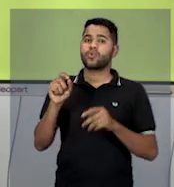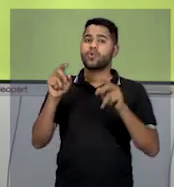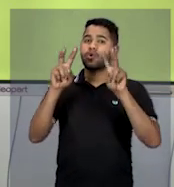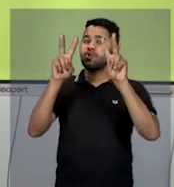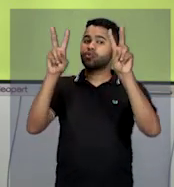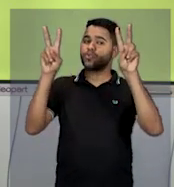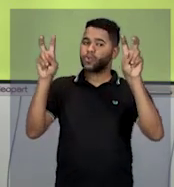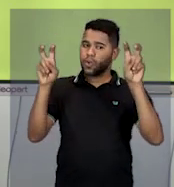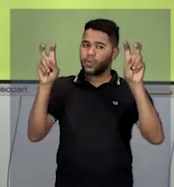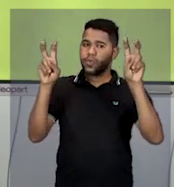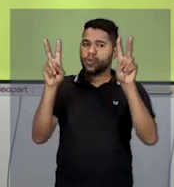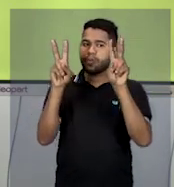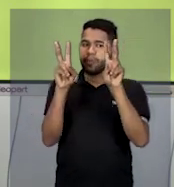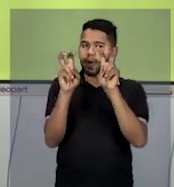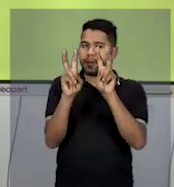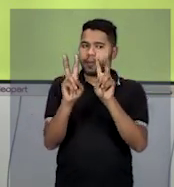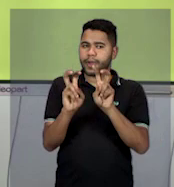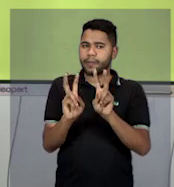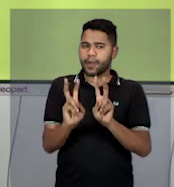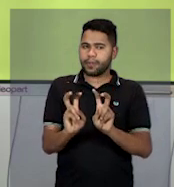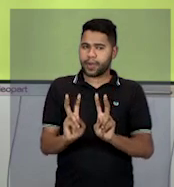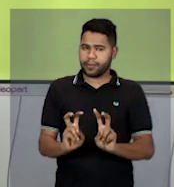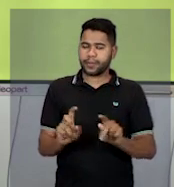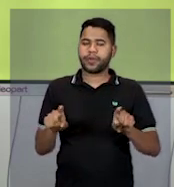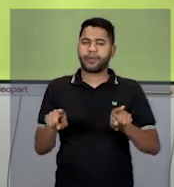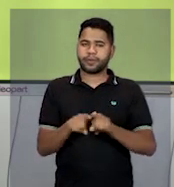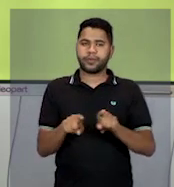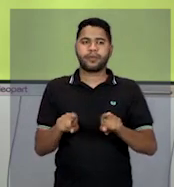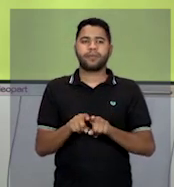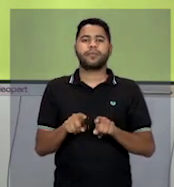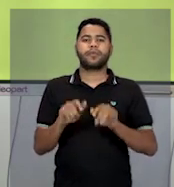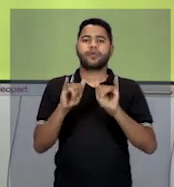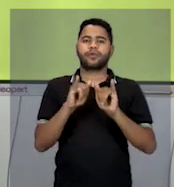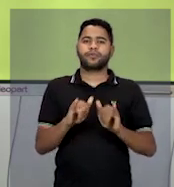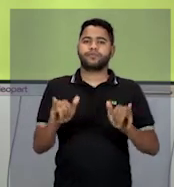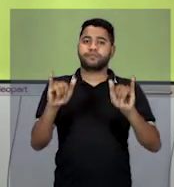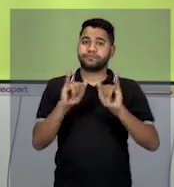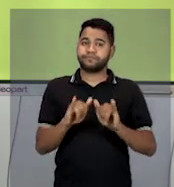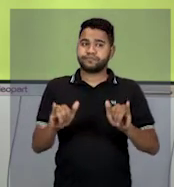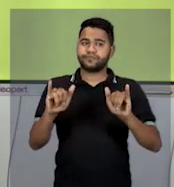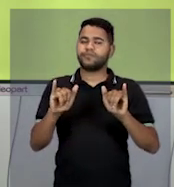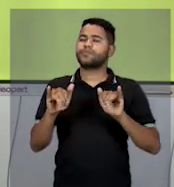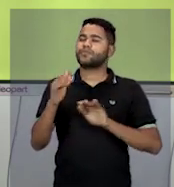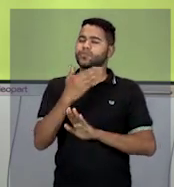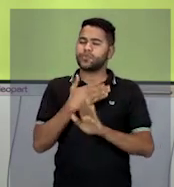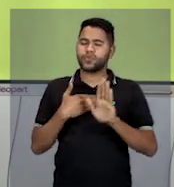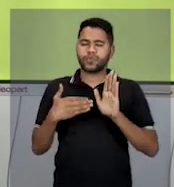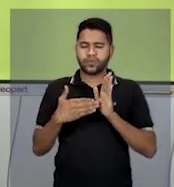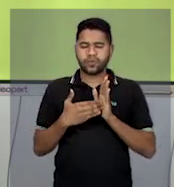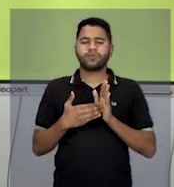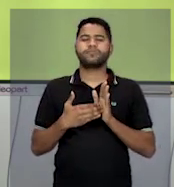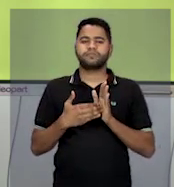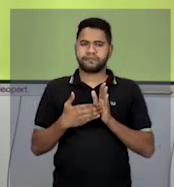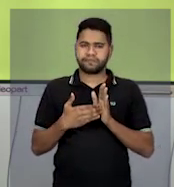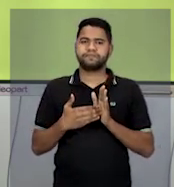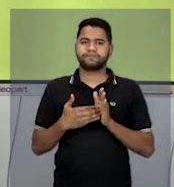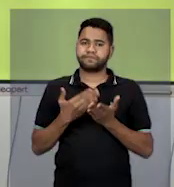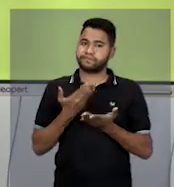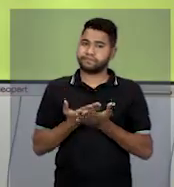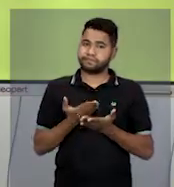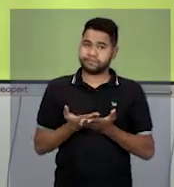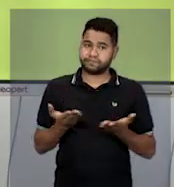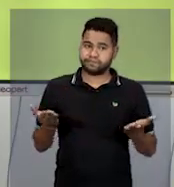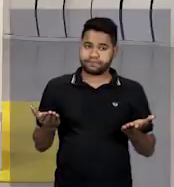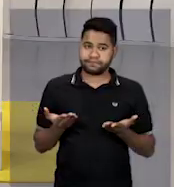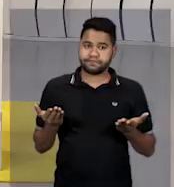tópico, né, e os subtópicos de uma notícia, tá? Então, tudo isso nós vamos ver na aula de